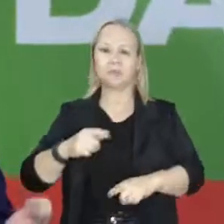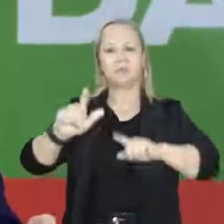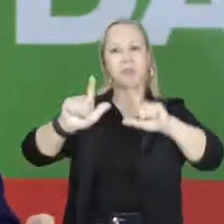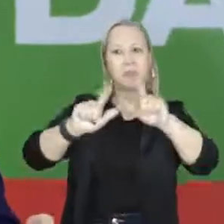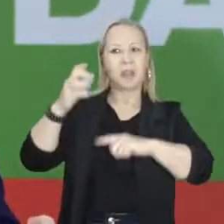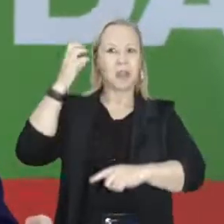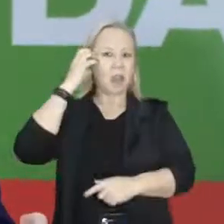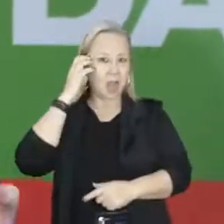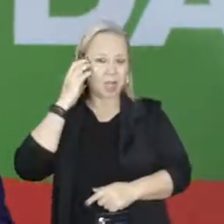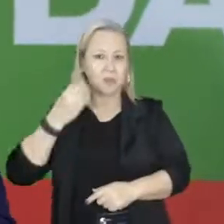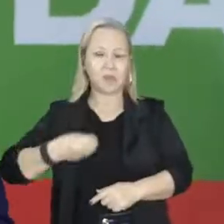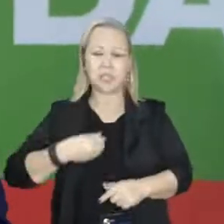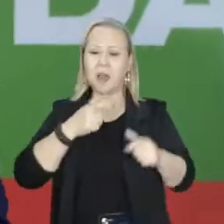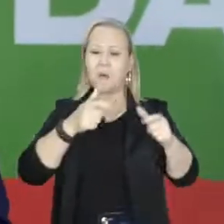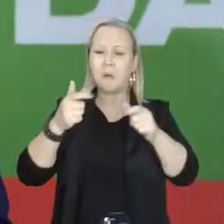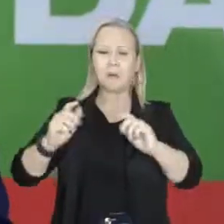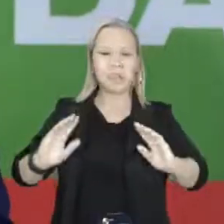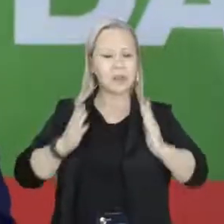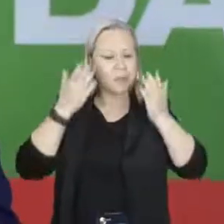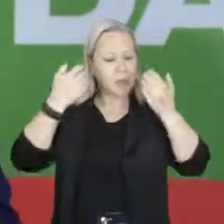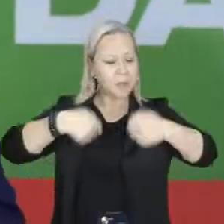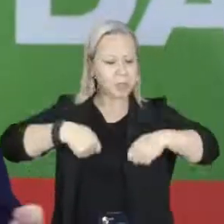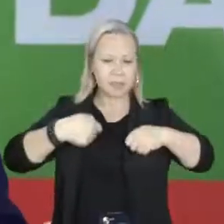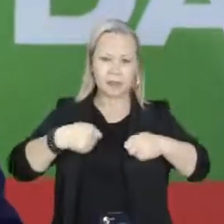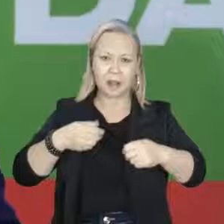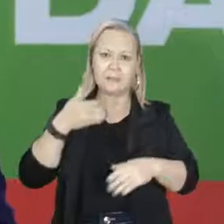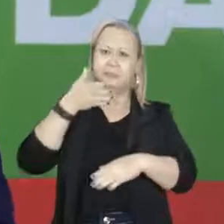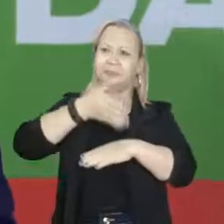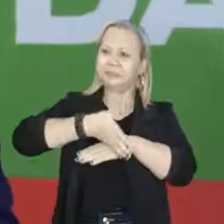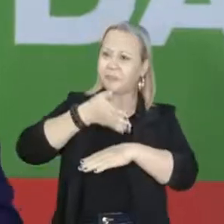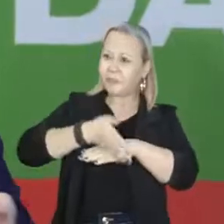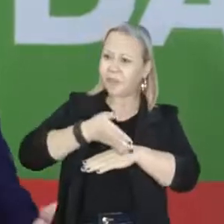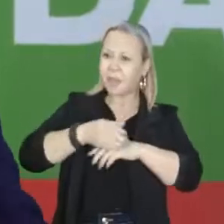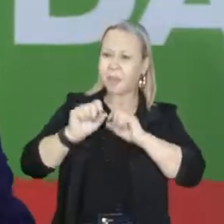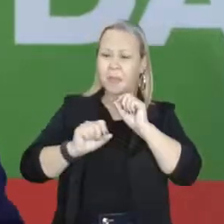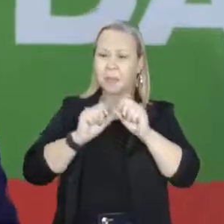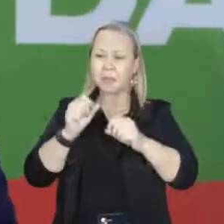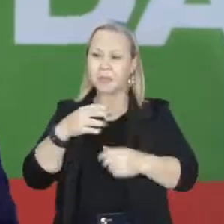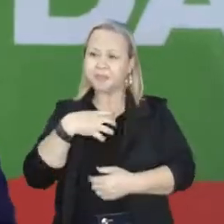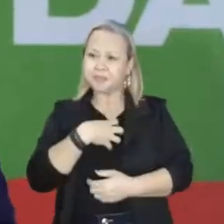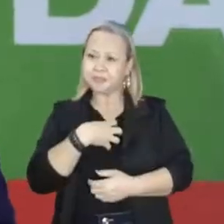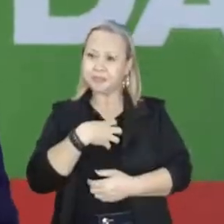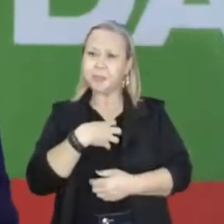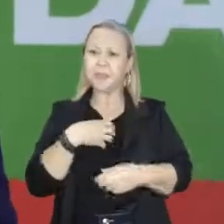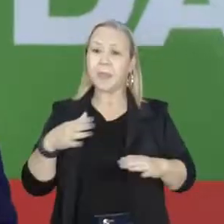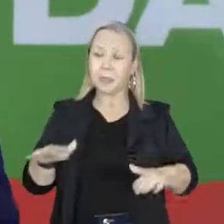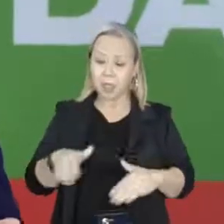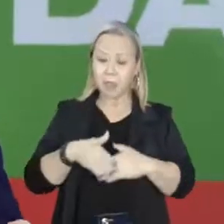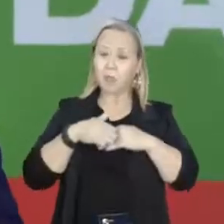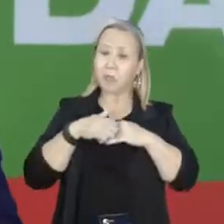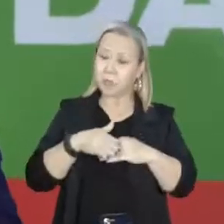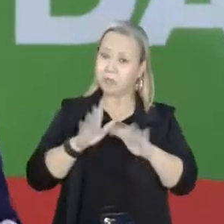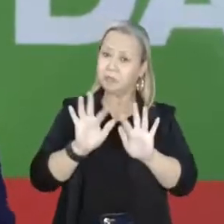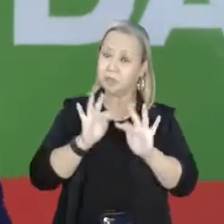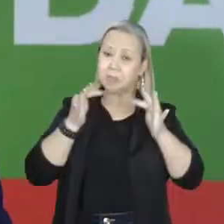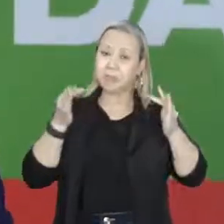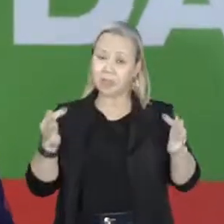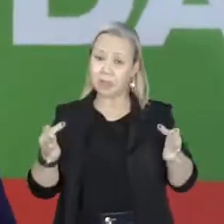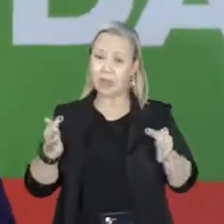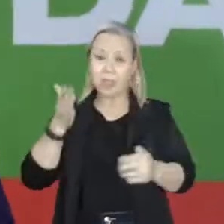a campanha precisar. Dentro da minha humilde pequenez, mas sabendo também